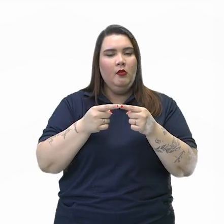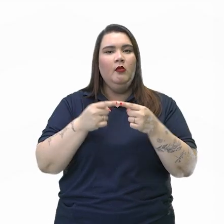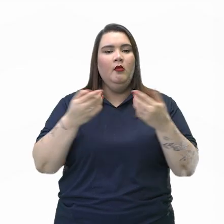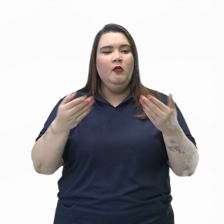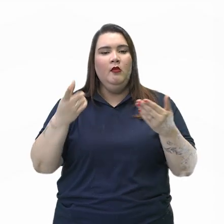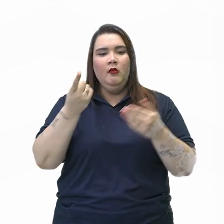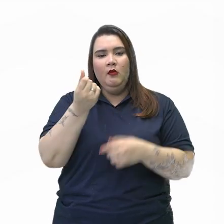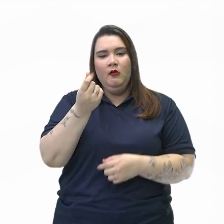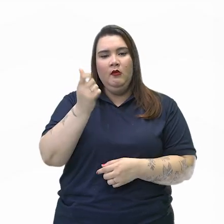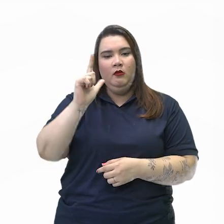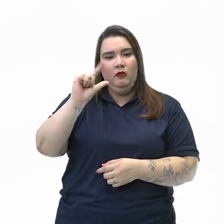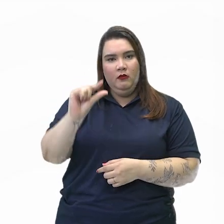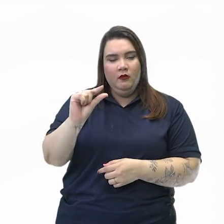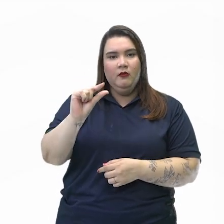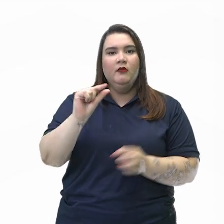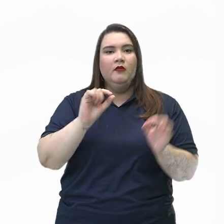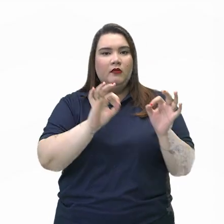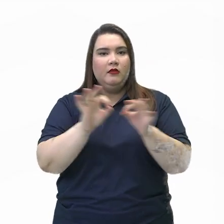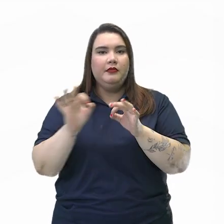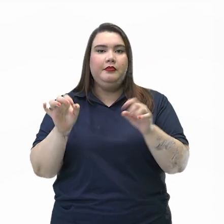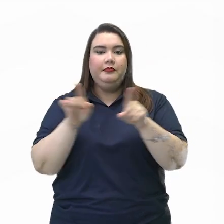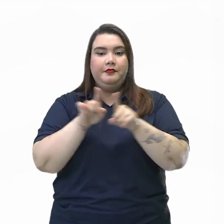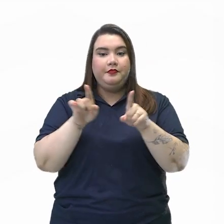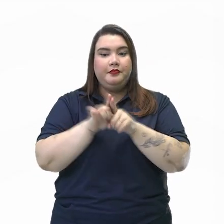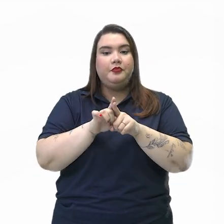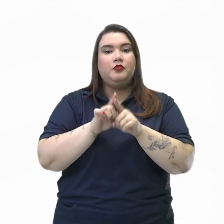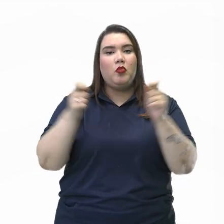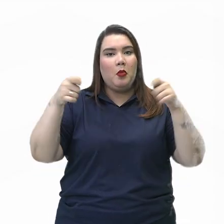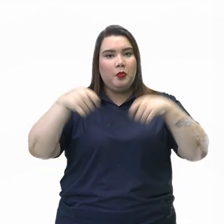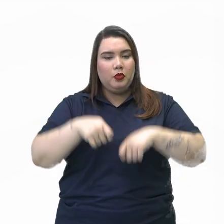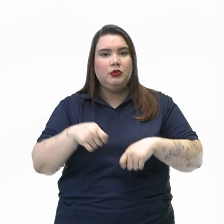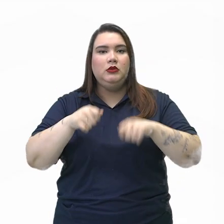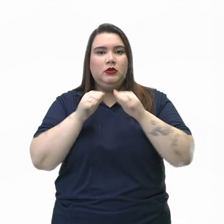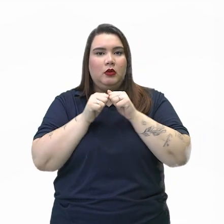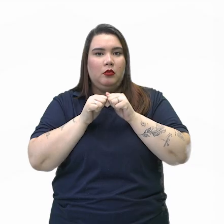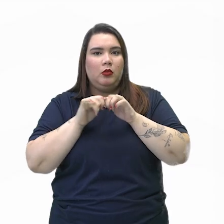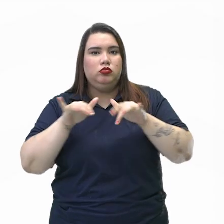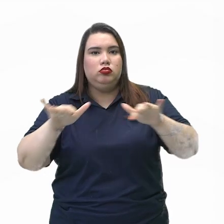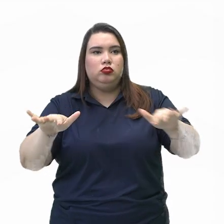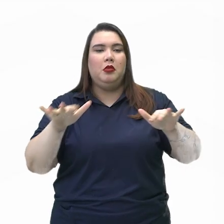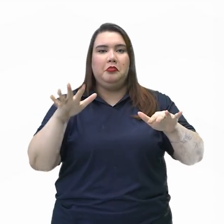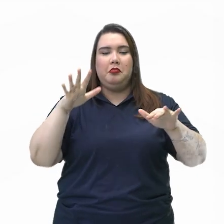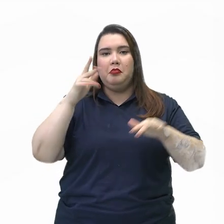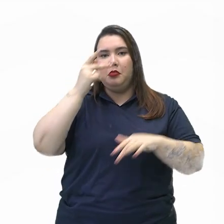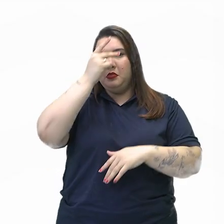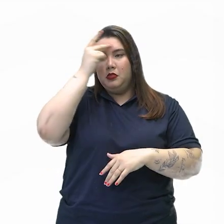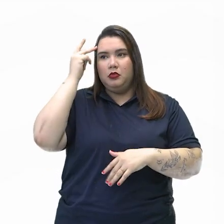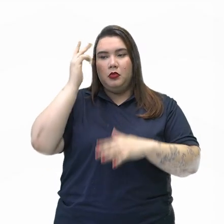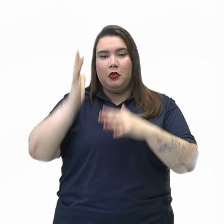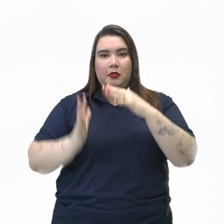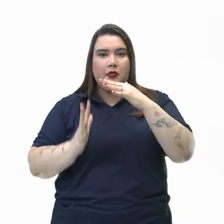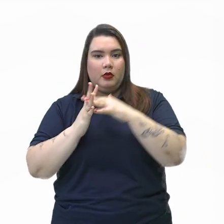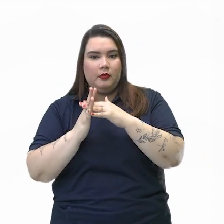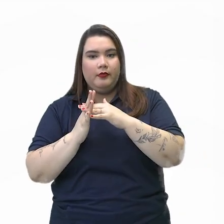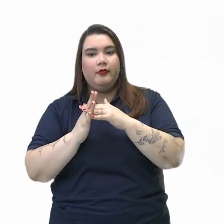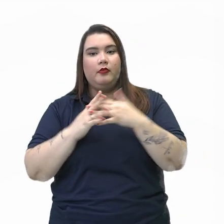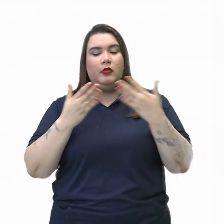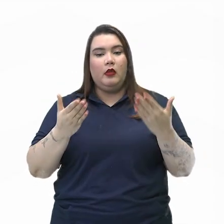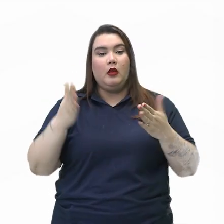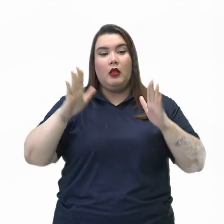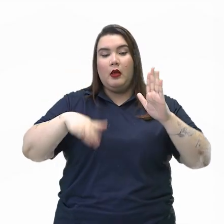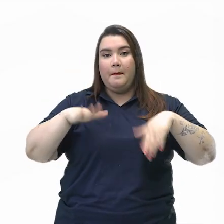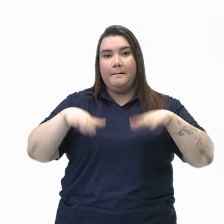tem baixo custo e alta taxa de transferência de arquivo, né? Claro, isso depende muito